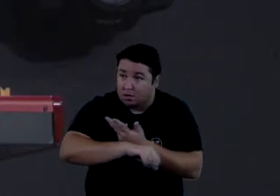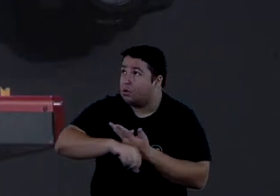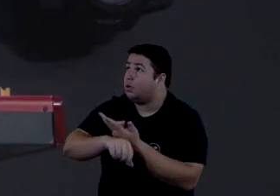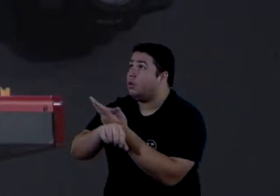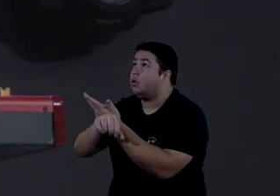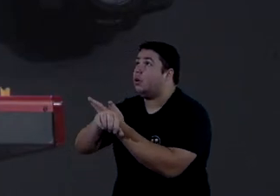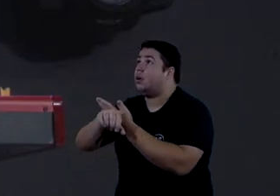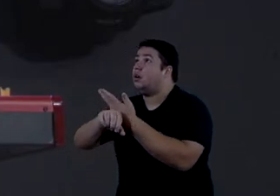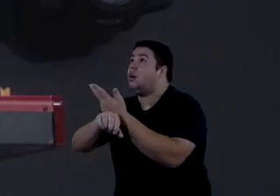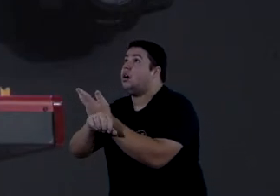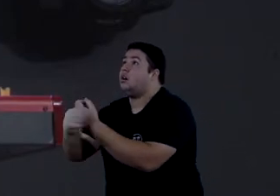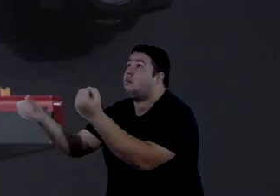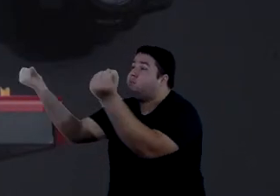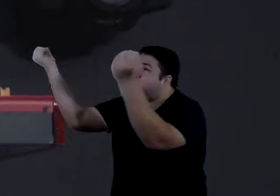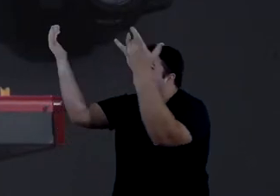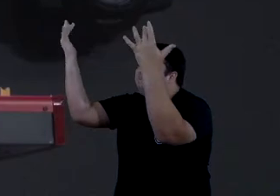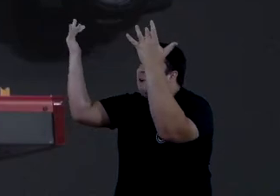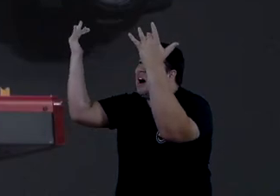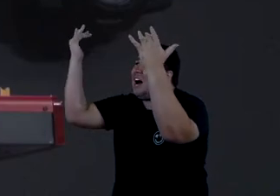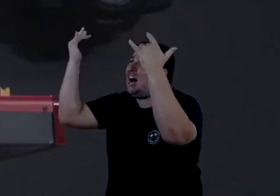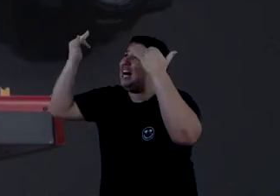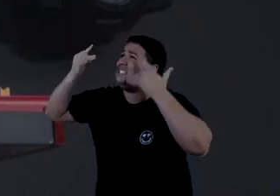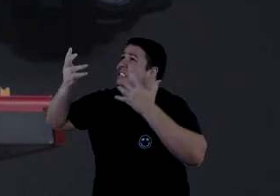Não vi atrás de